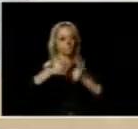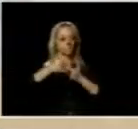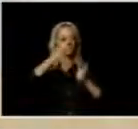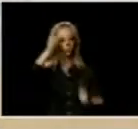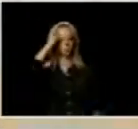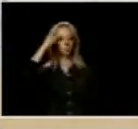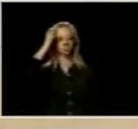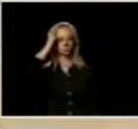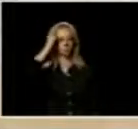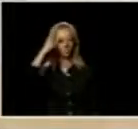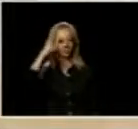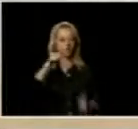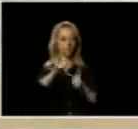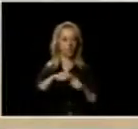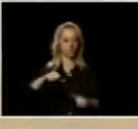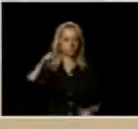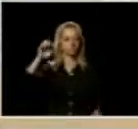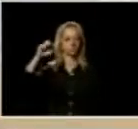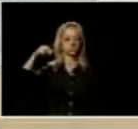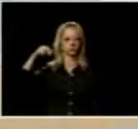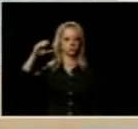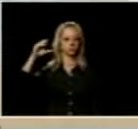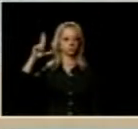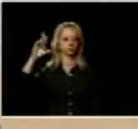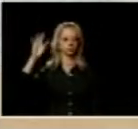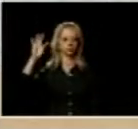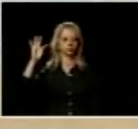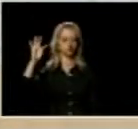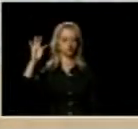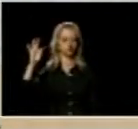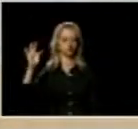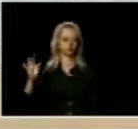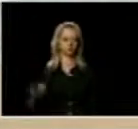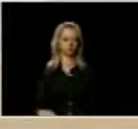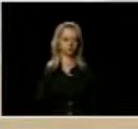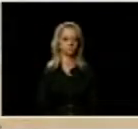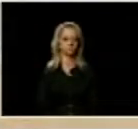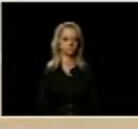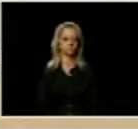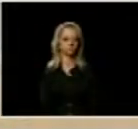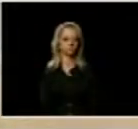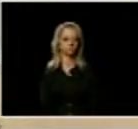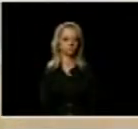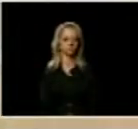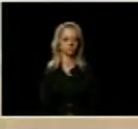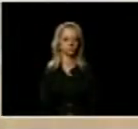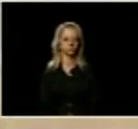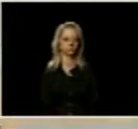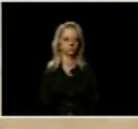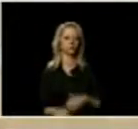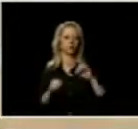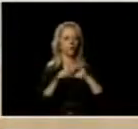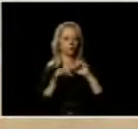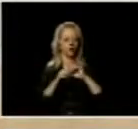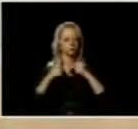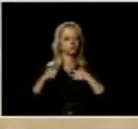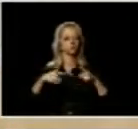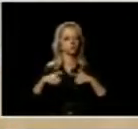fica instituído o INCUT, que tem como meta realizar eventos, promover intercâmbios, atuar na formação de artistas nas